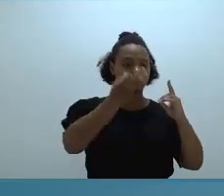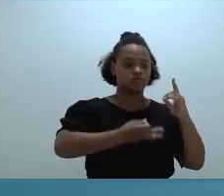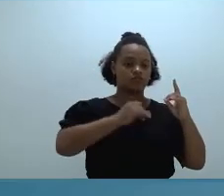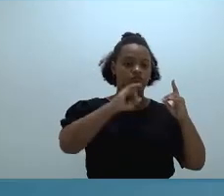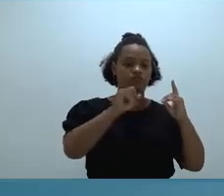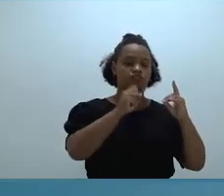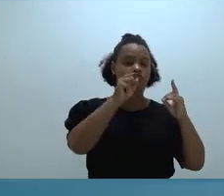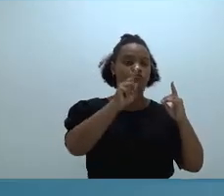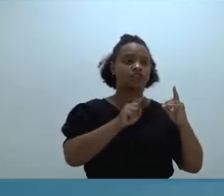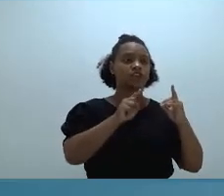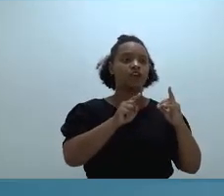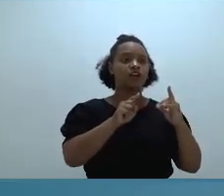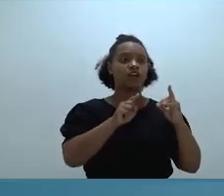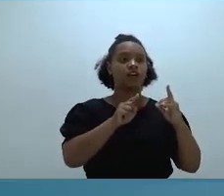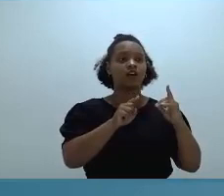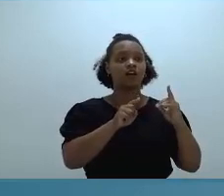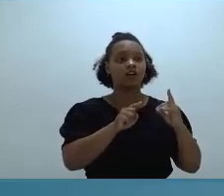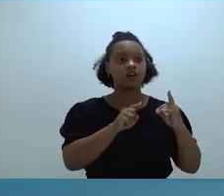do